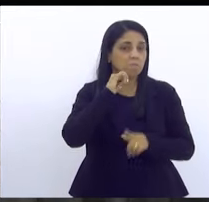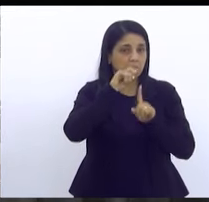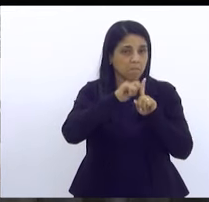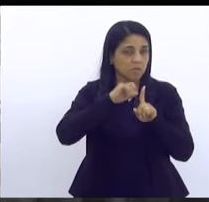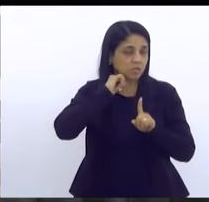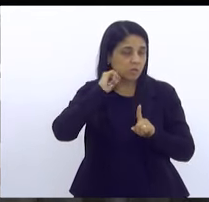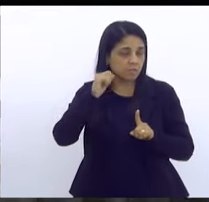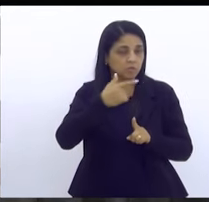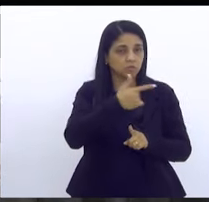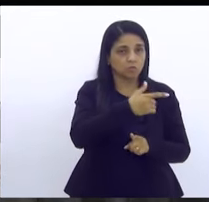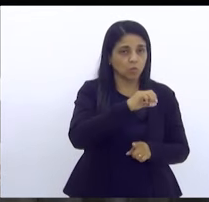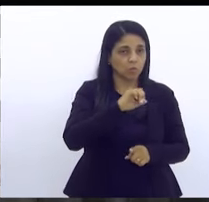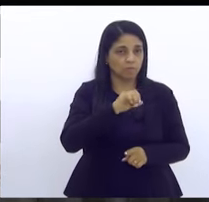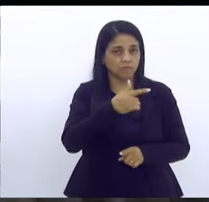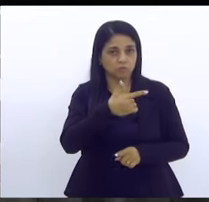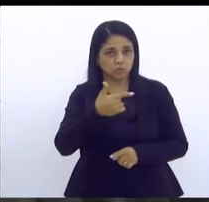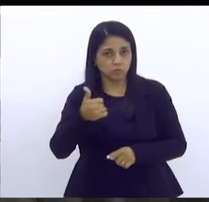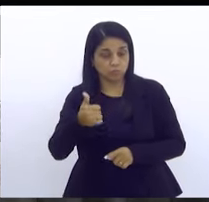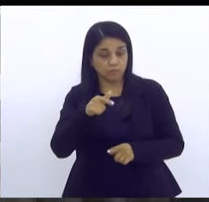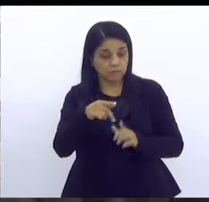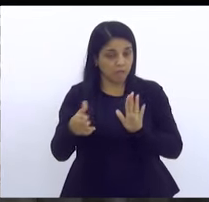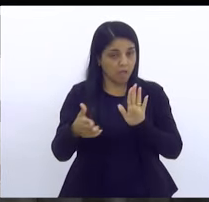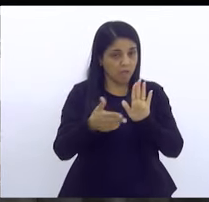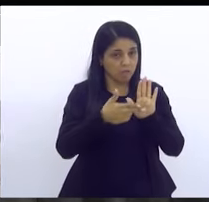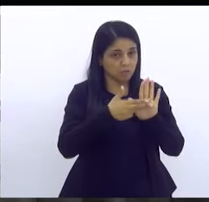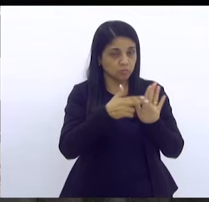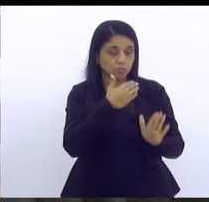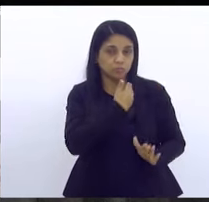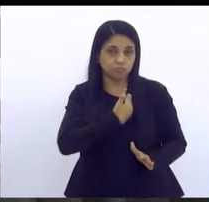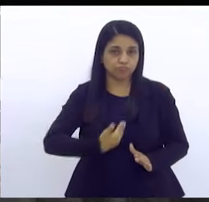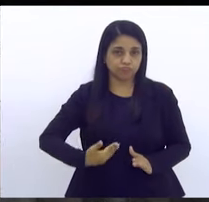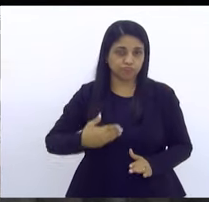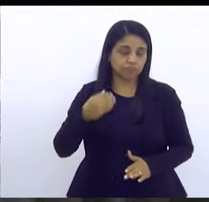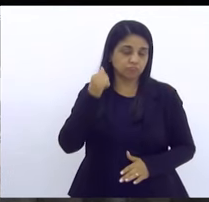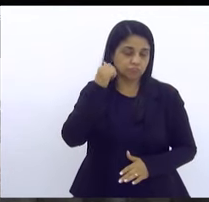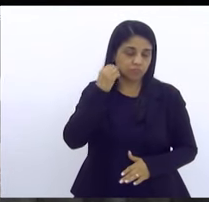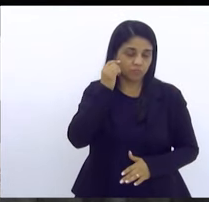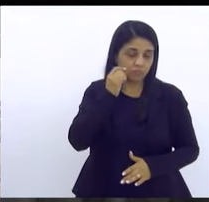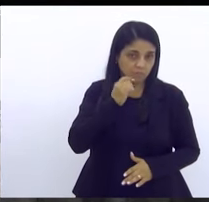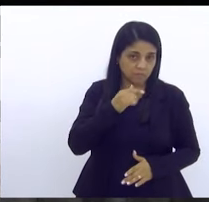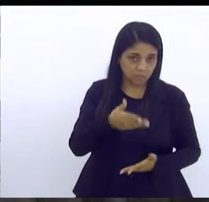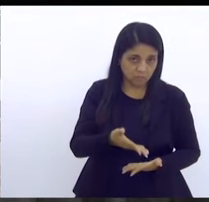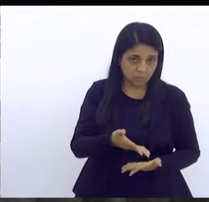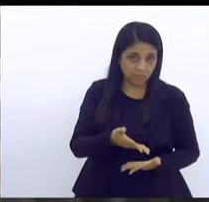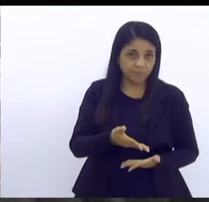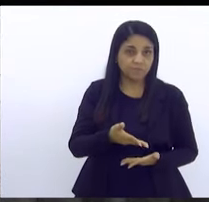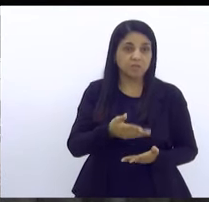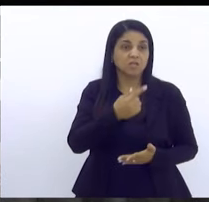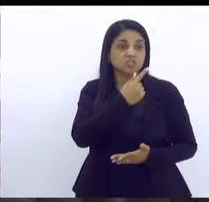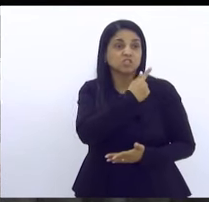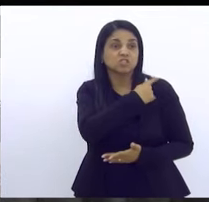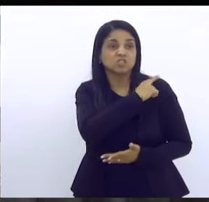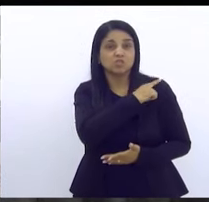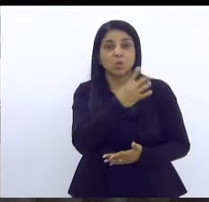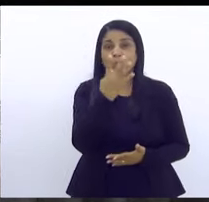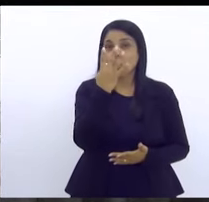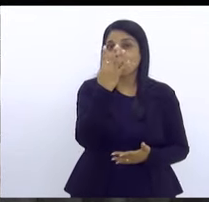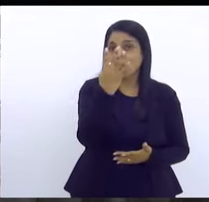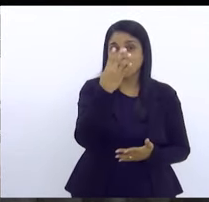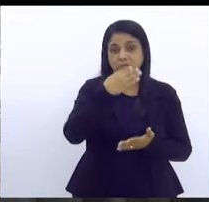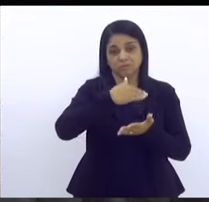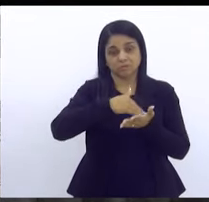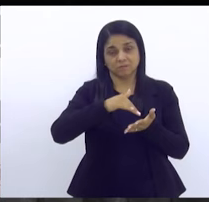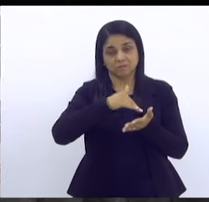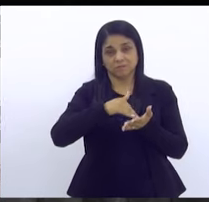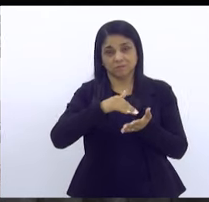assumiu definitivamente o cargo de governador, na sua gestão, lá se vão 4 secretários da